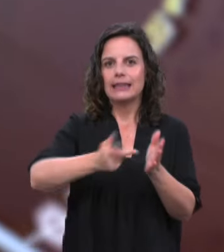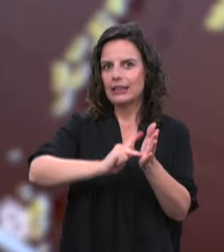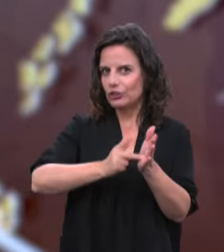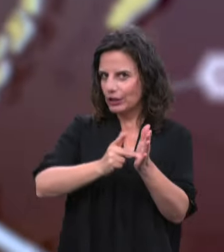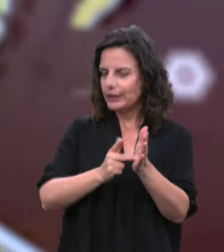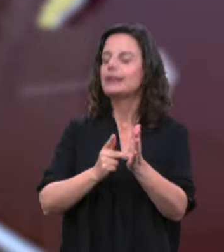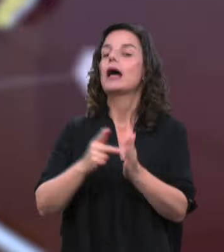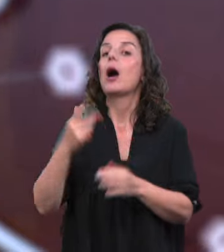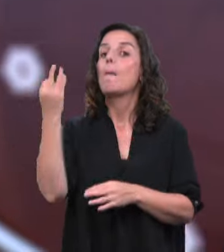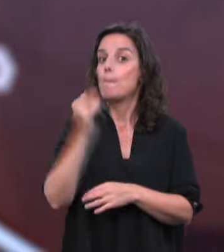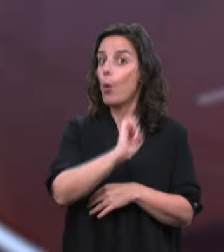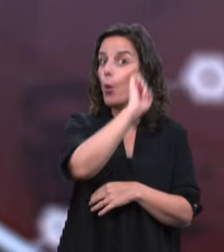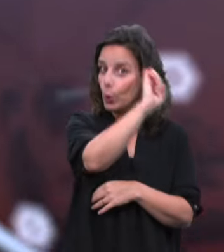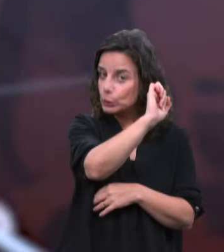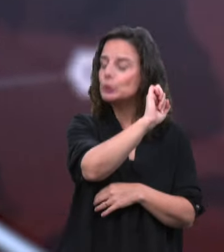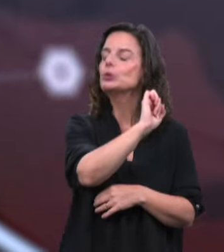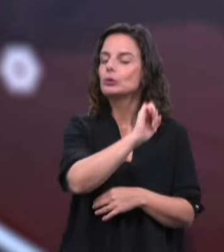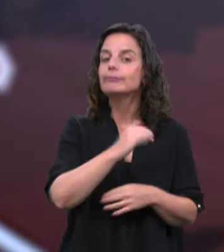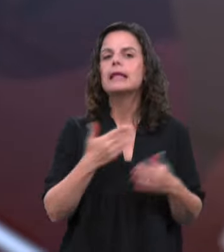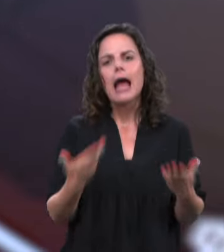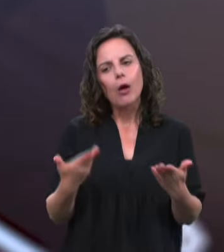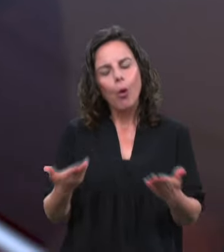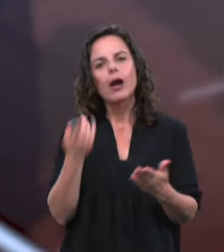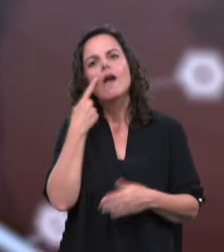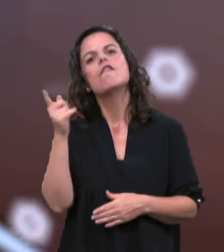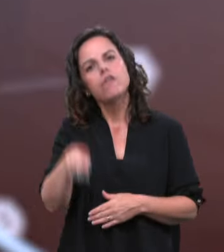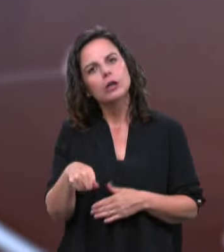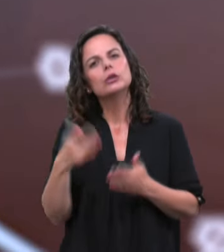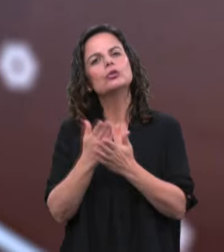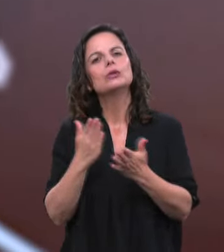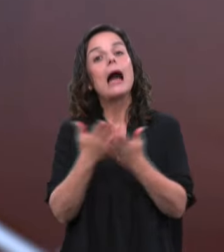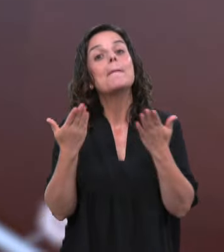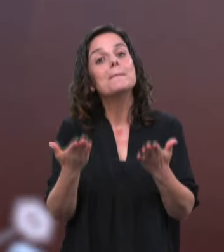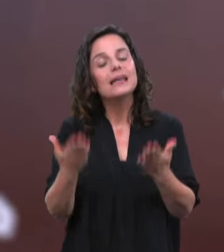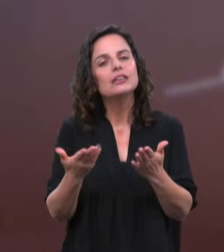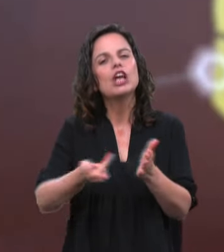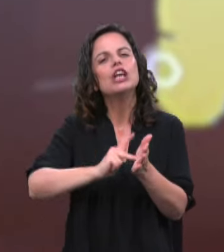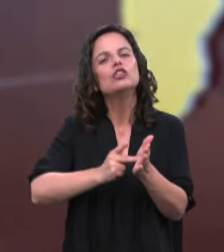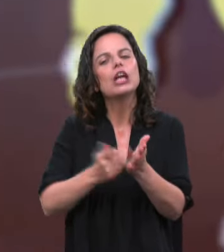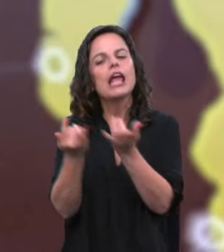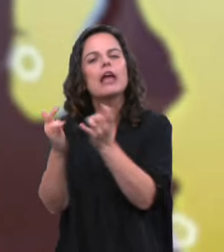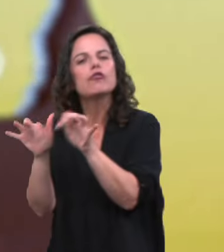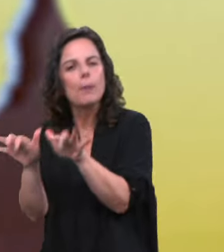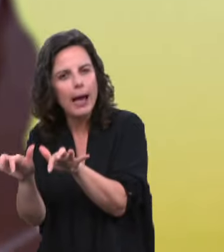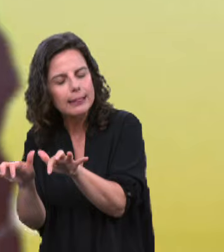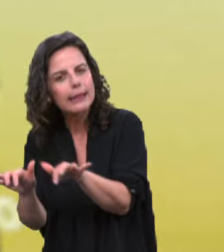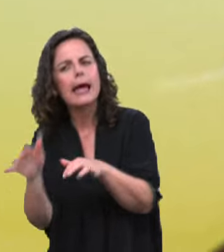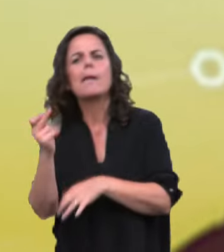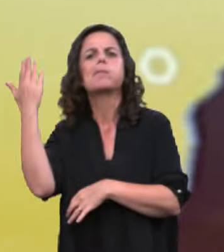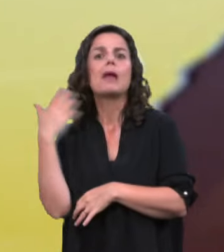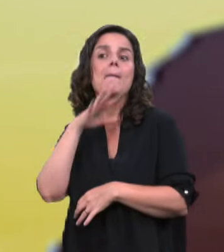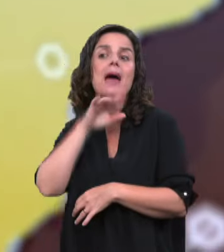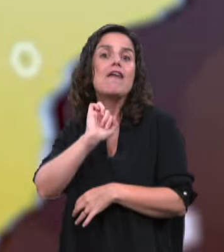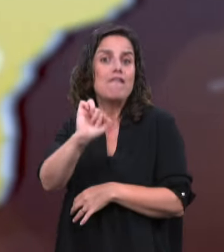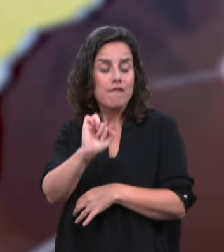da Universidade do Porto, voltou a estudar agora na licenciatura em Engenharia Informática. Há muitos anos, a mãe de Ana fez